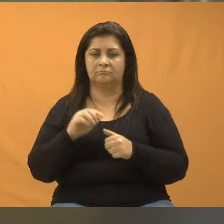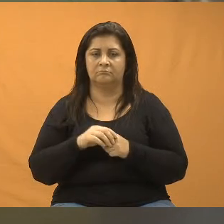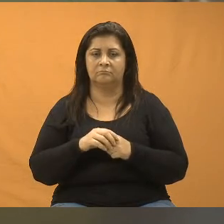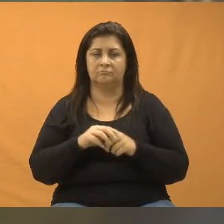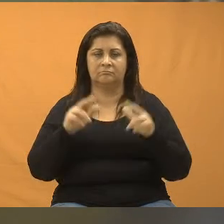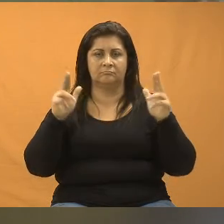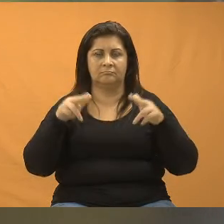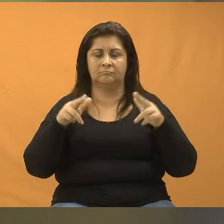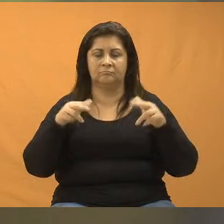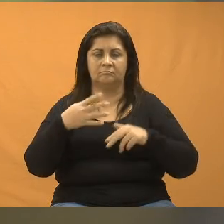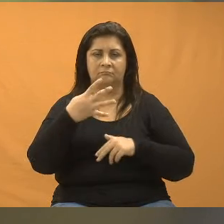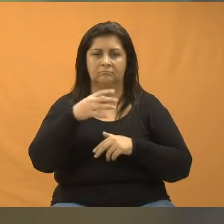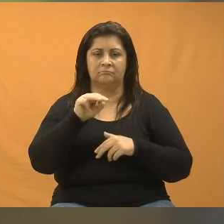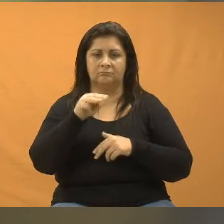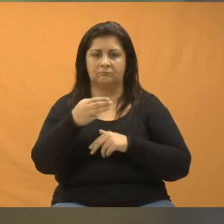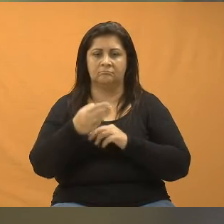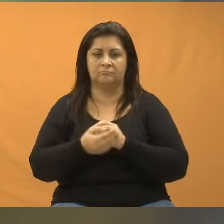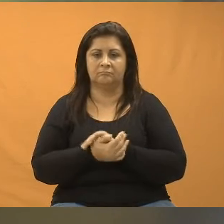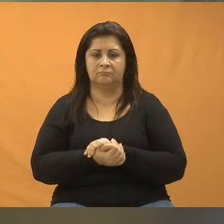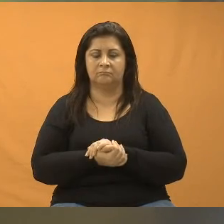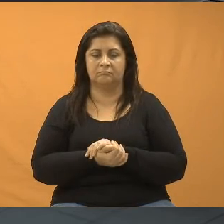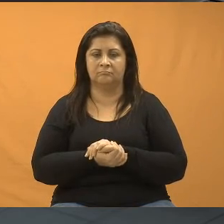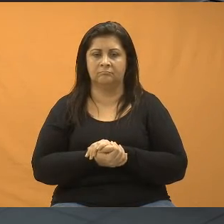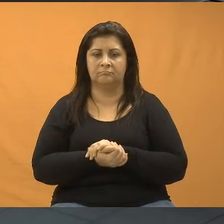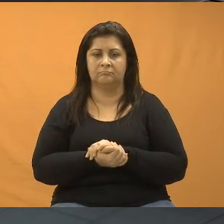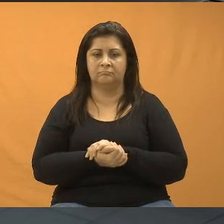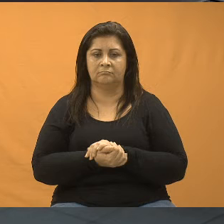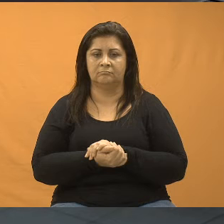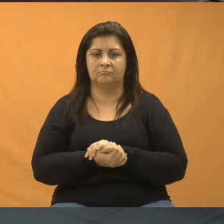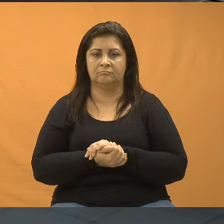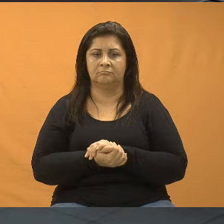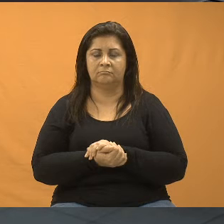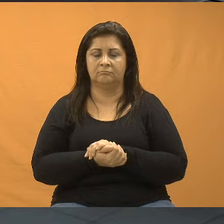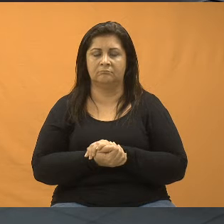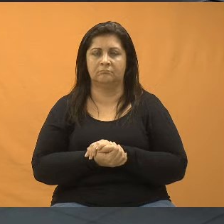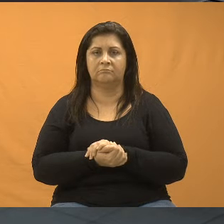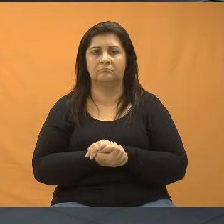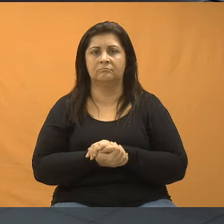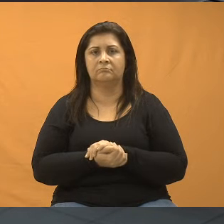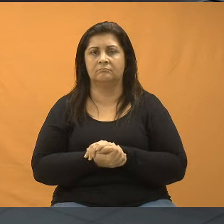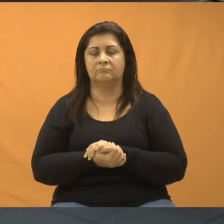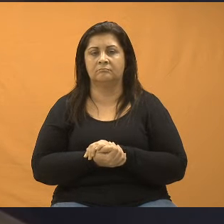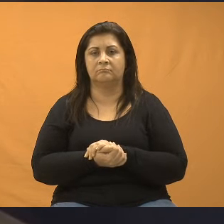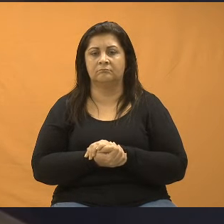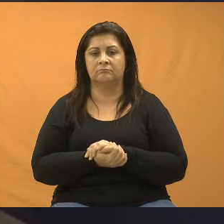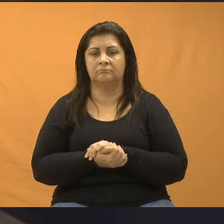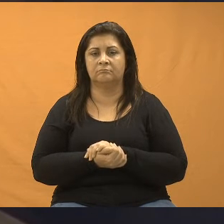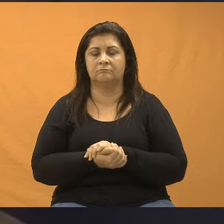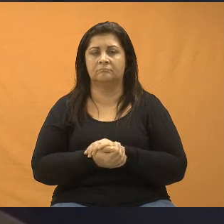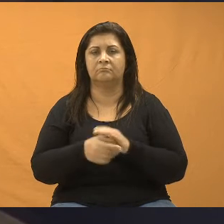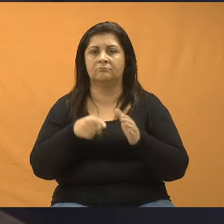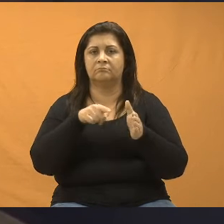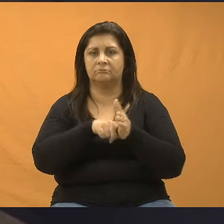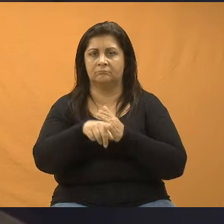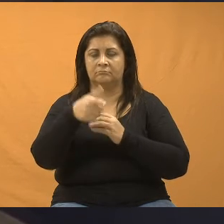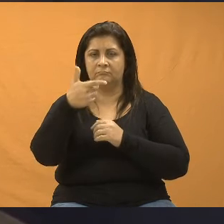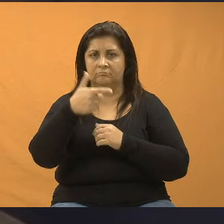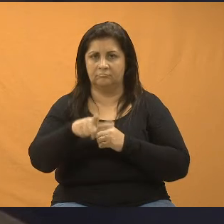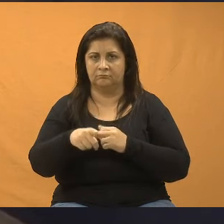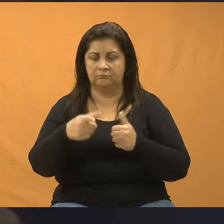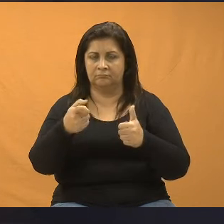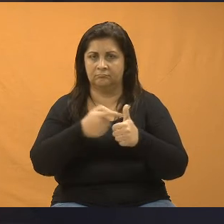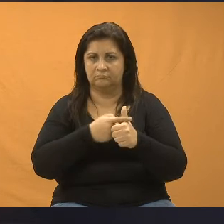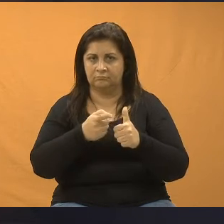4 milhões. Só reformulando então, secretário, a forma da minha pergunta, dessa dívida reconhecida hoje